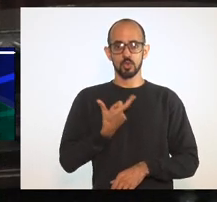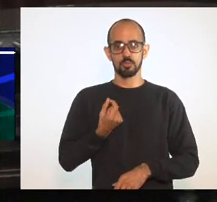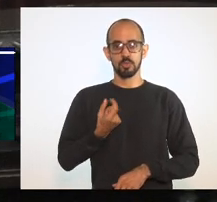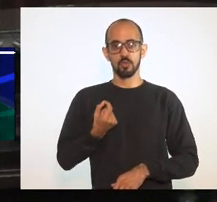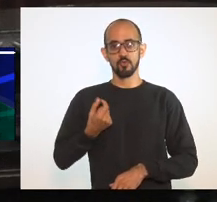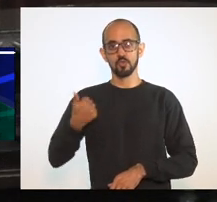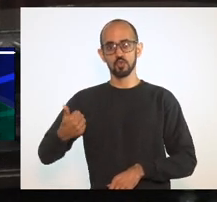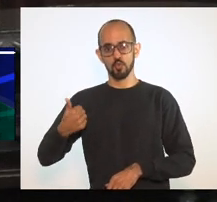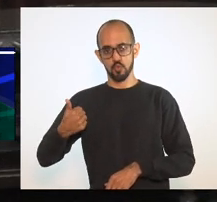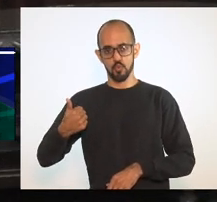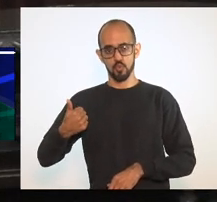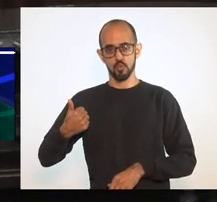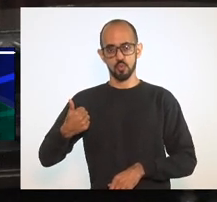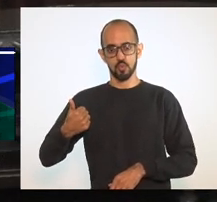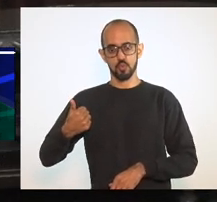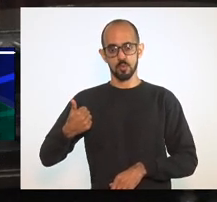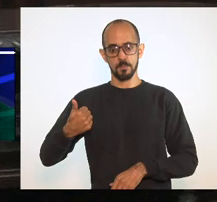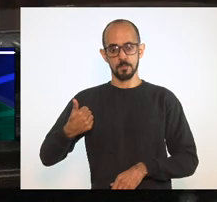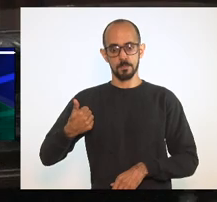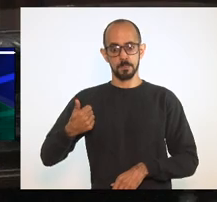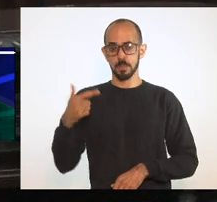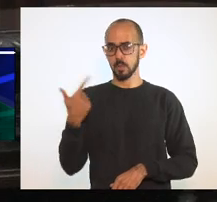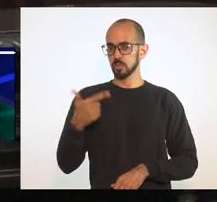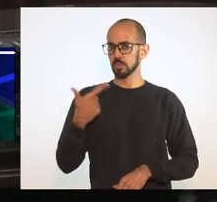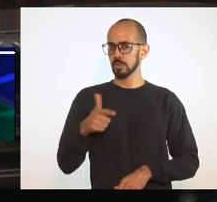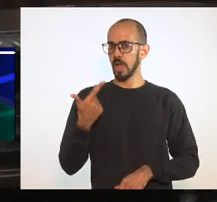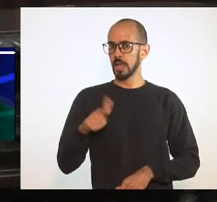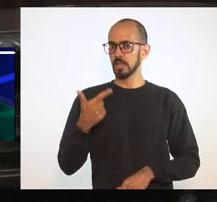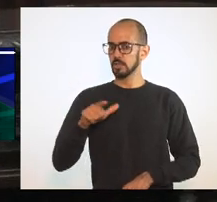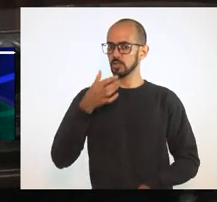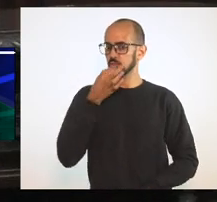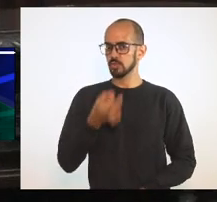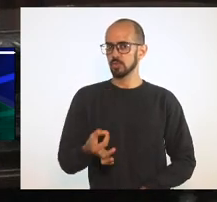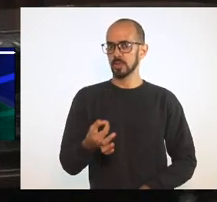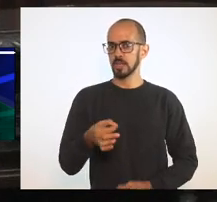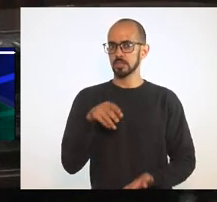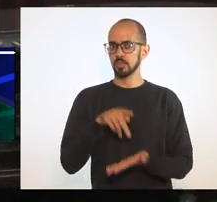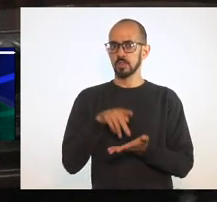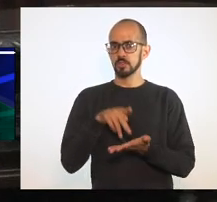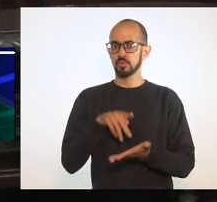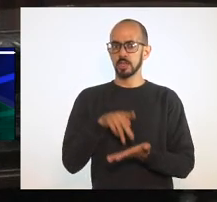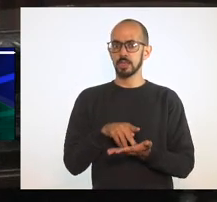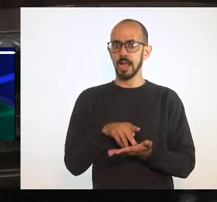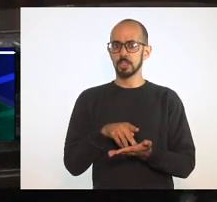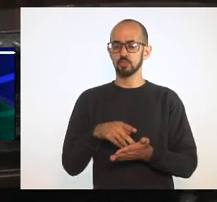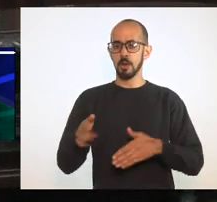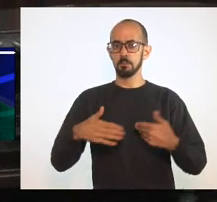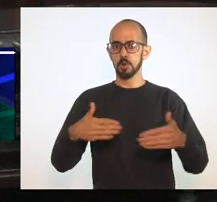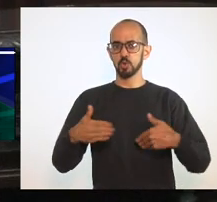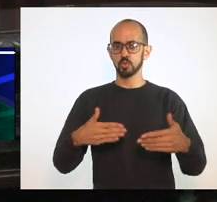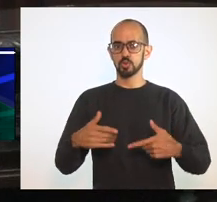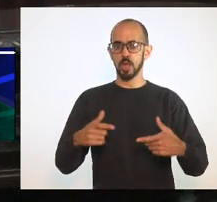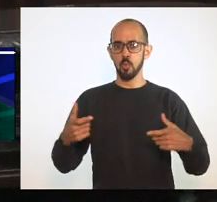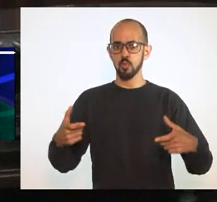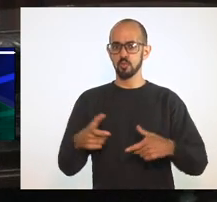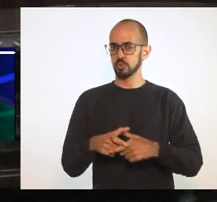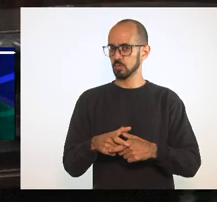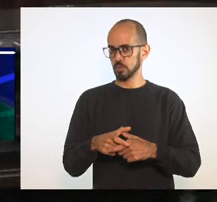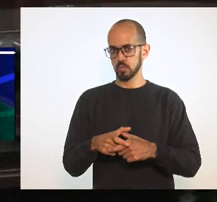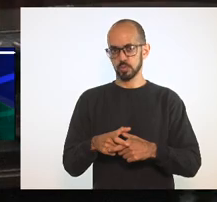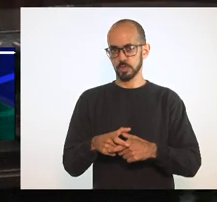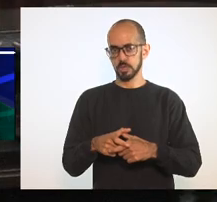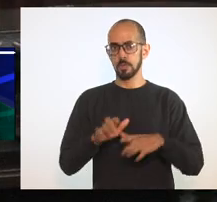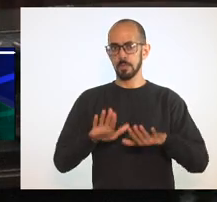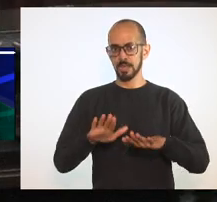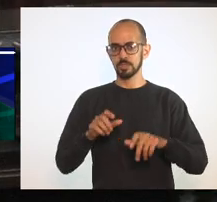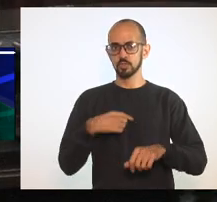último trimestre. Não tem justificativa, mesmo com a produção menor. Mas a gente vai pesquisar um